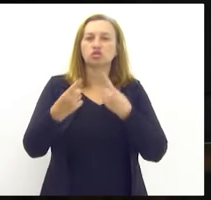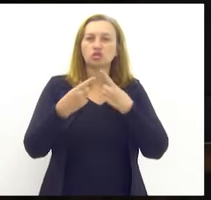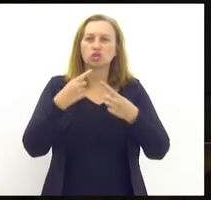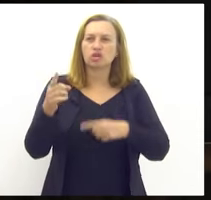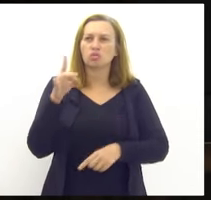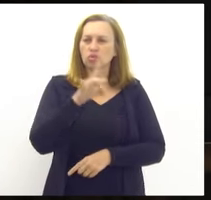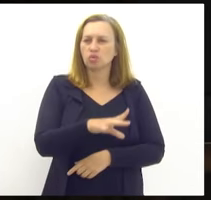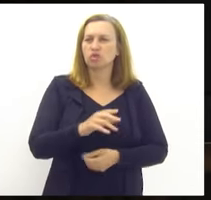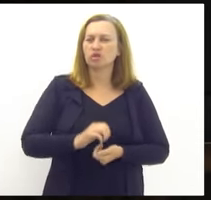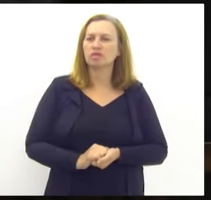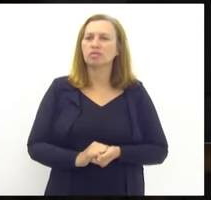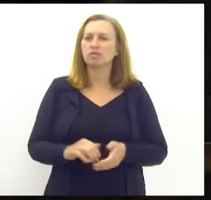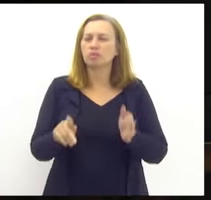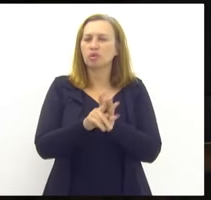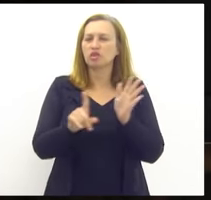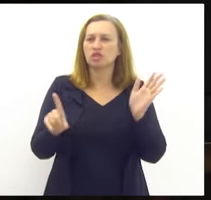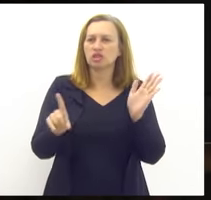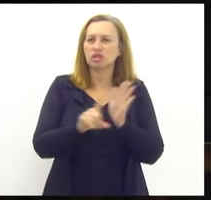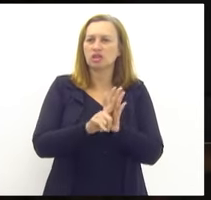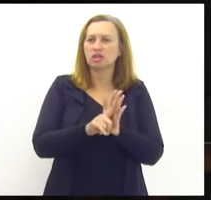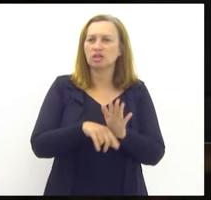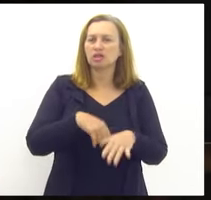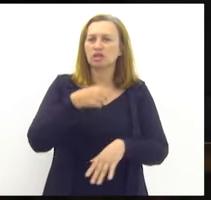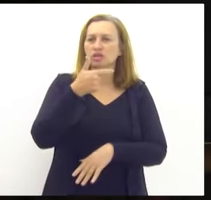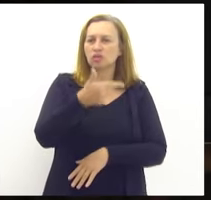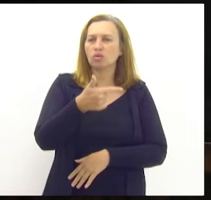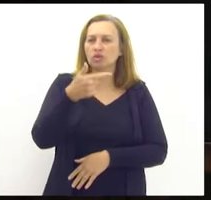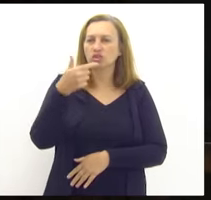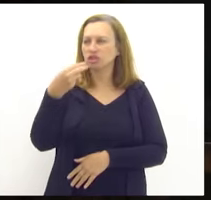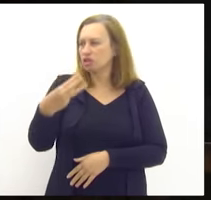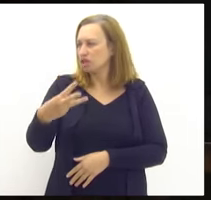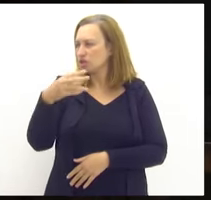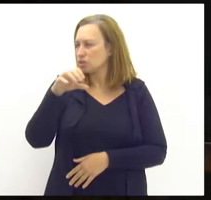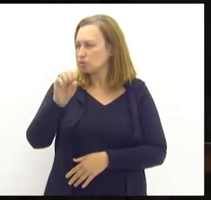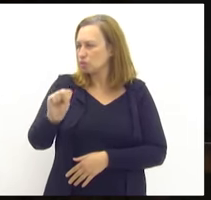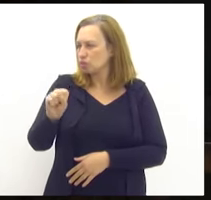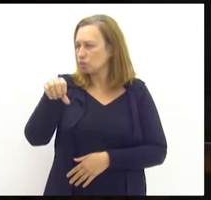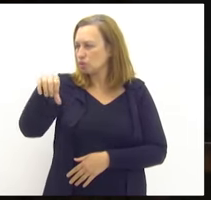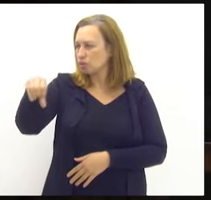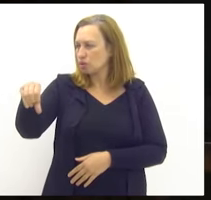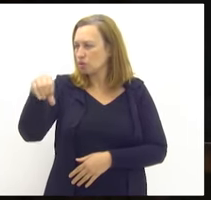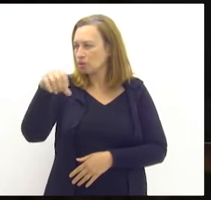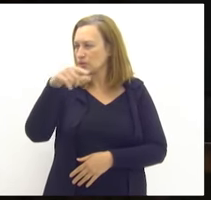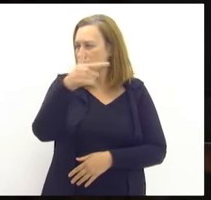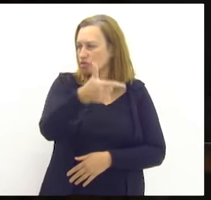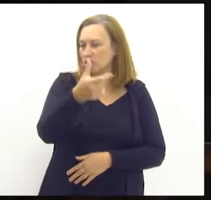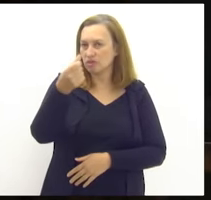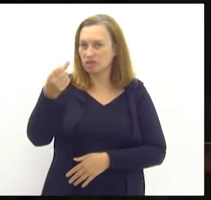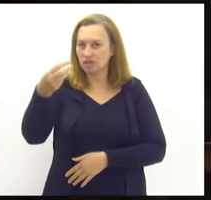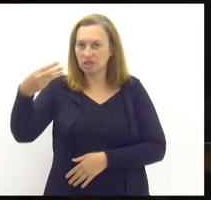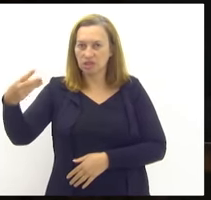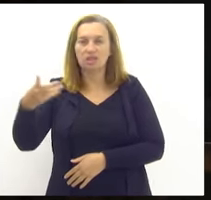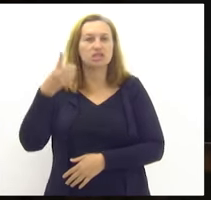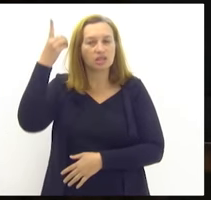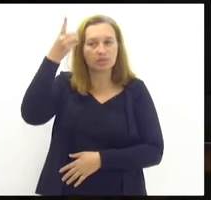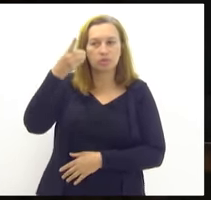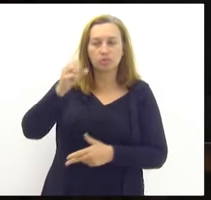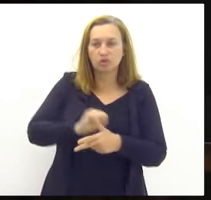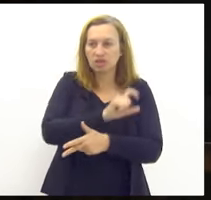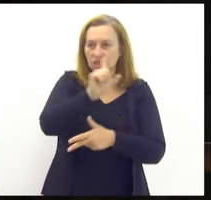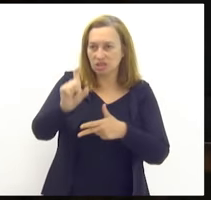discussão única projeto de lei número 2389 2023 de autoria do Poder